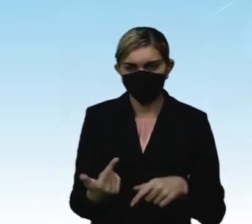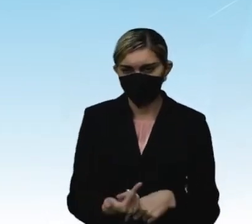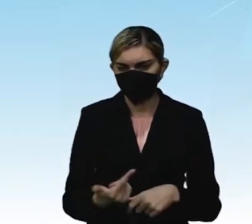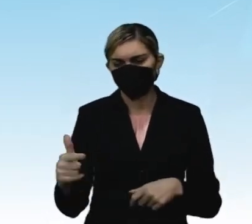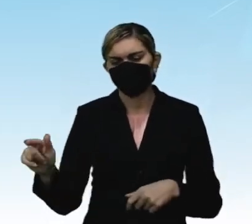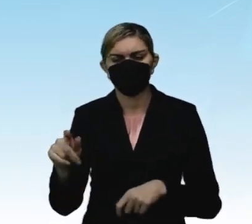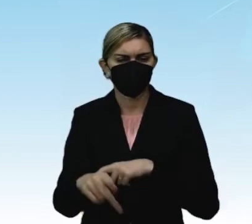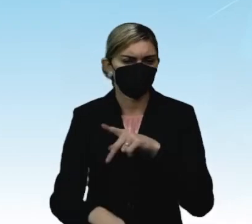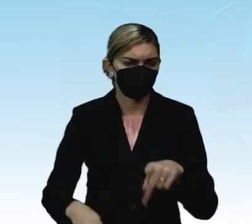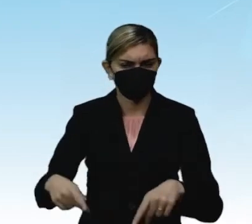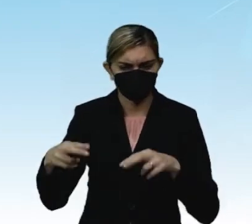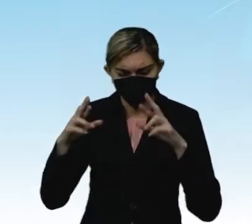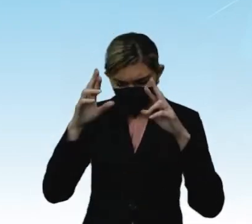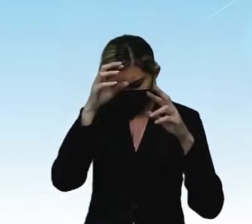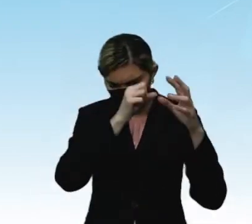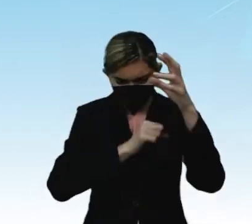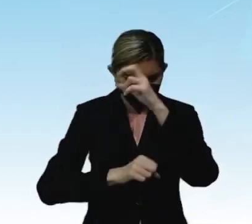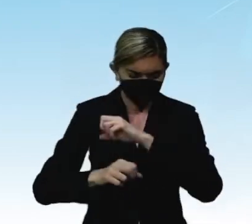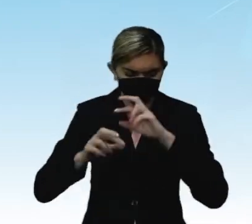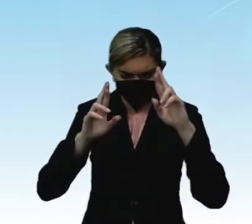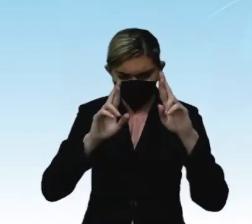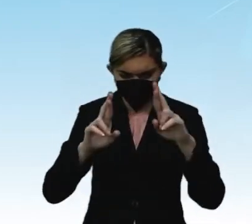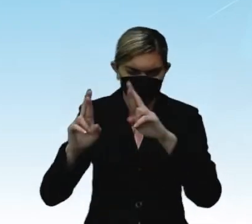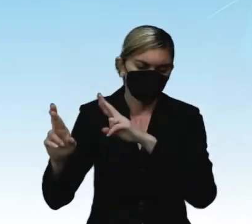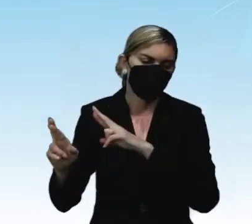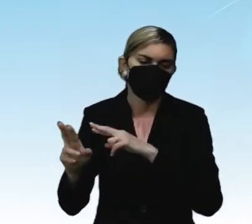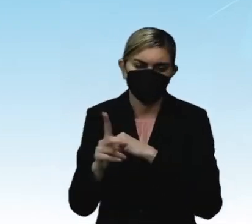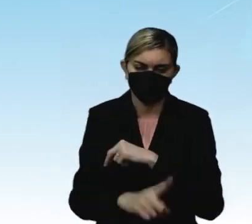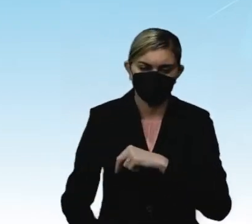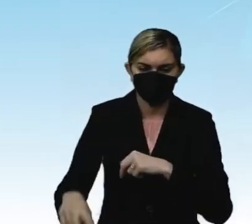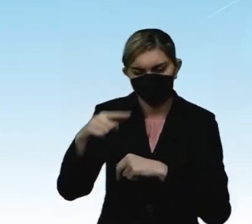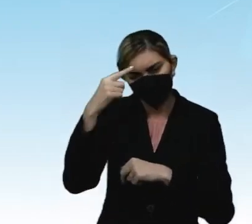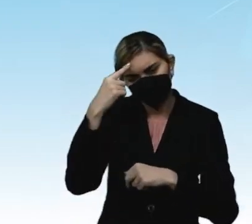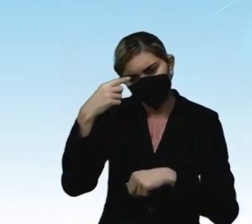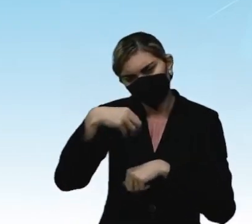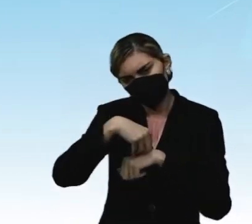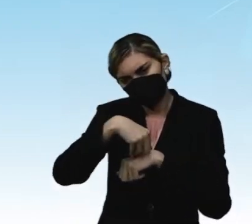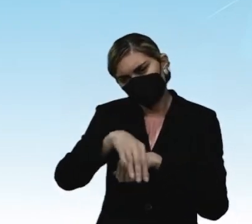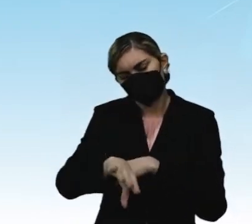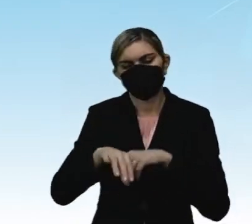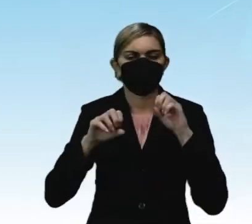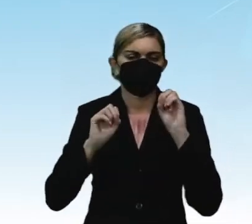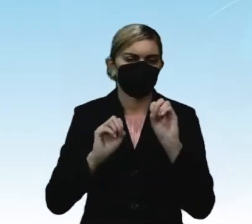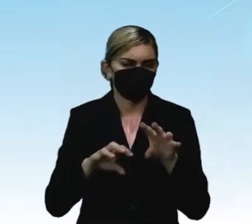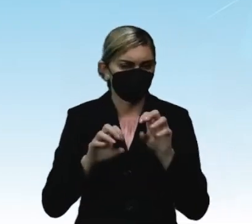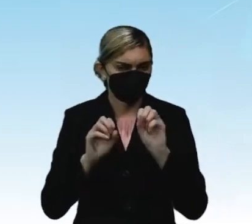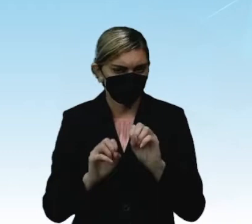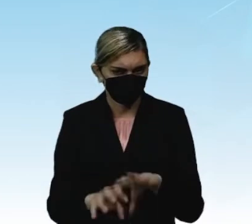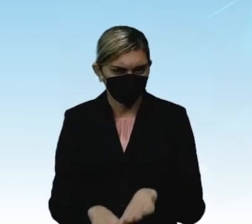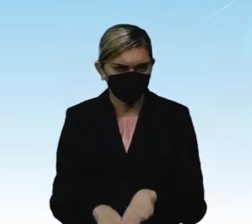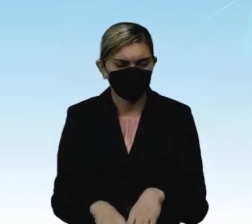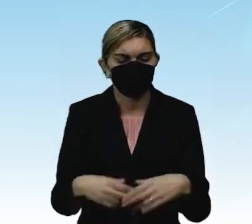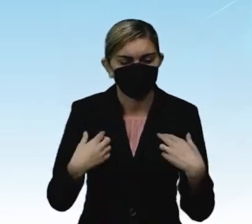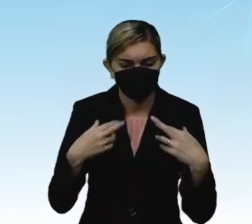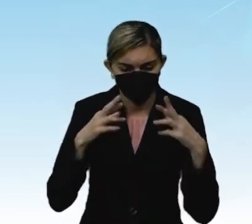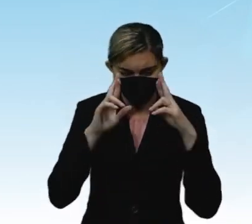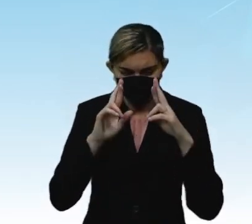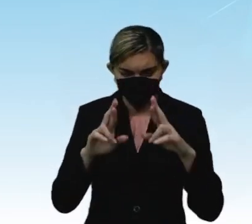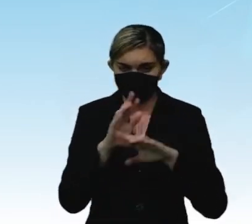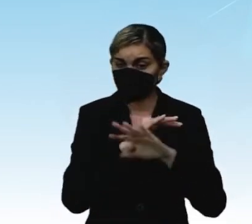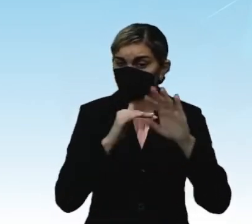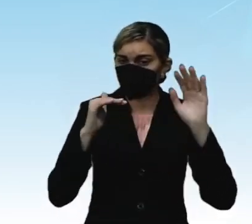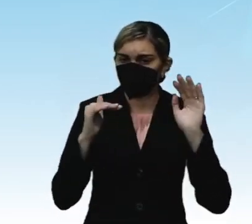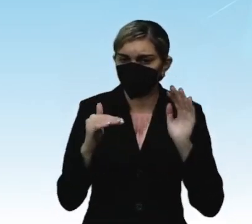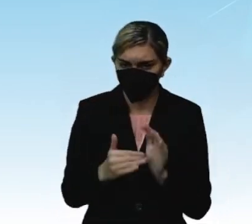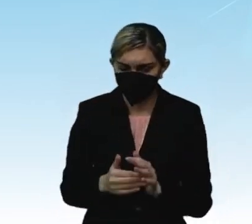gente tem que aprender a respeitar. Lembra daquele pensamento que eu coloquei no início da nossa aula? Respeito é tudo,